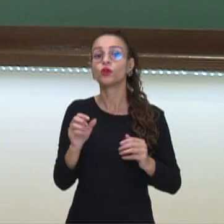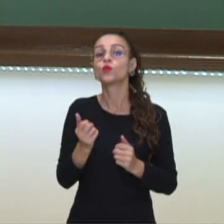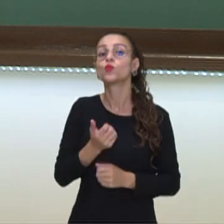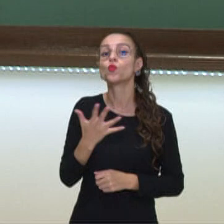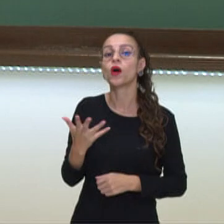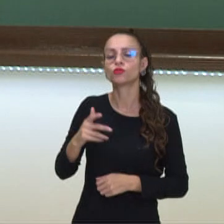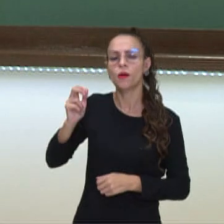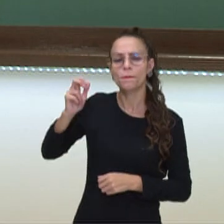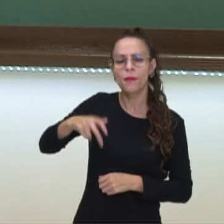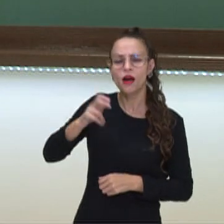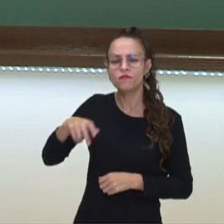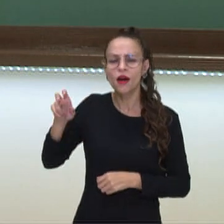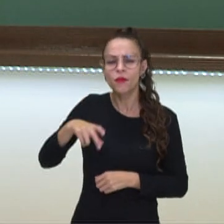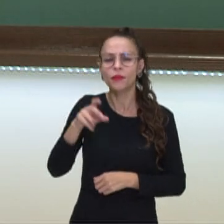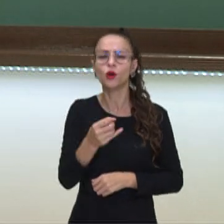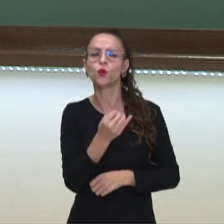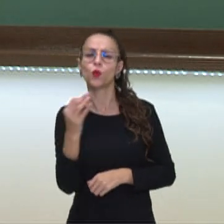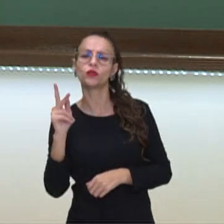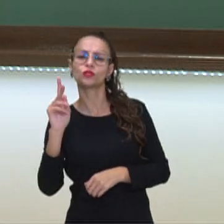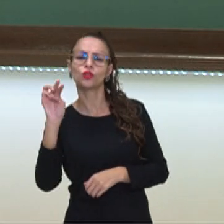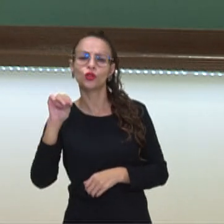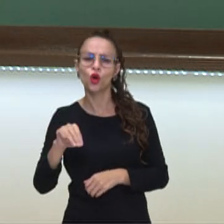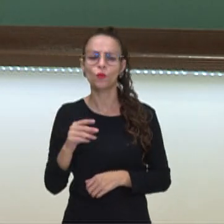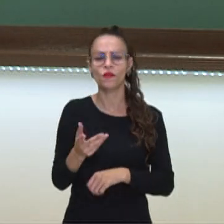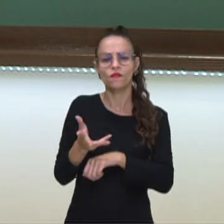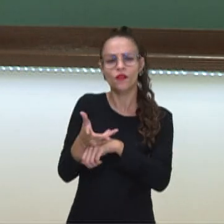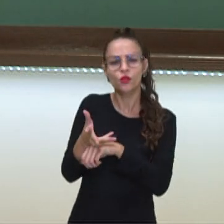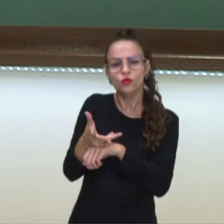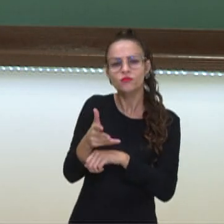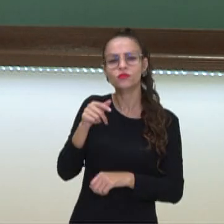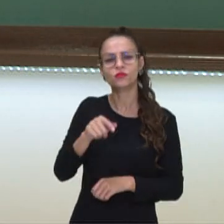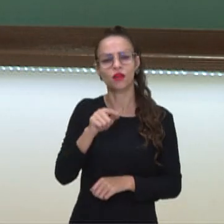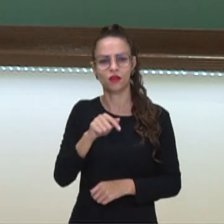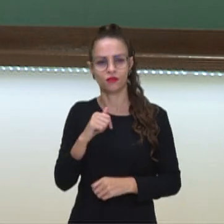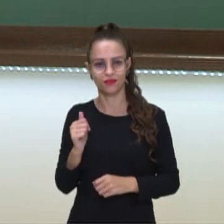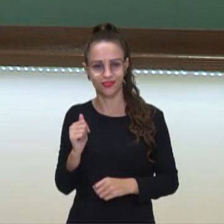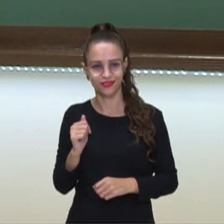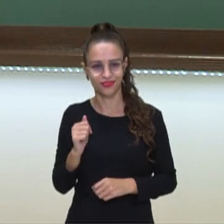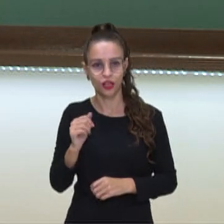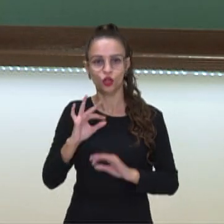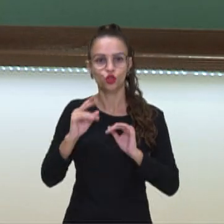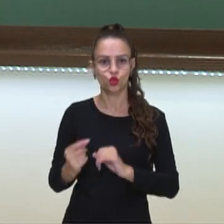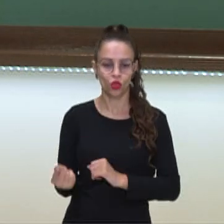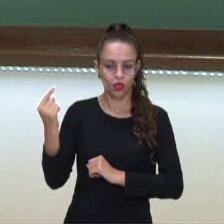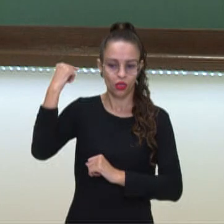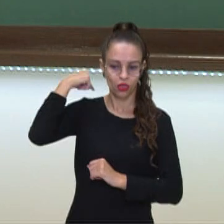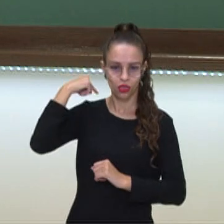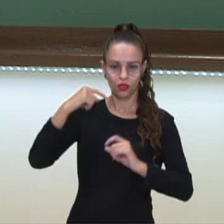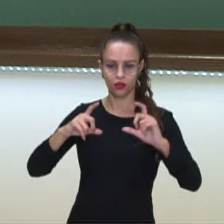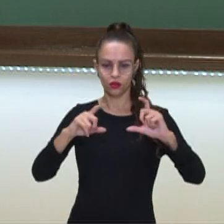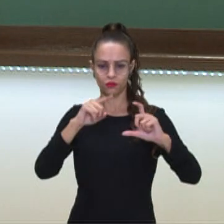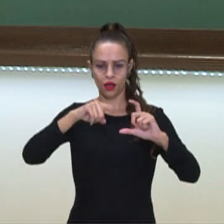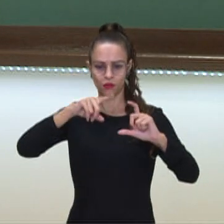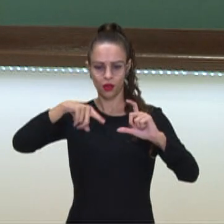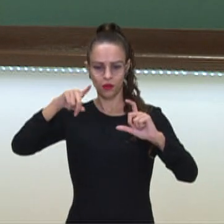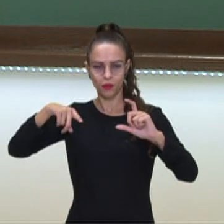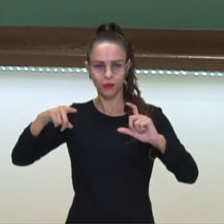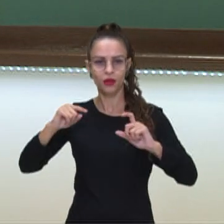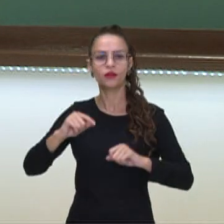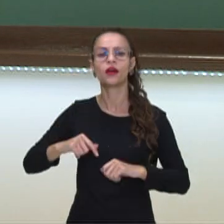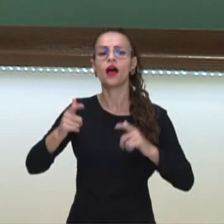atleta correu, quantos quilômetros ele percorreu, a velocidade que ele atingiu, a região do campo onde ele